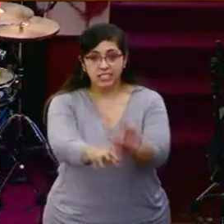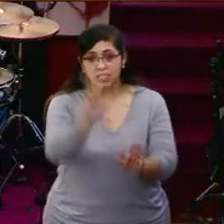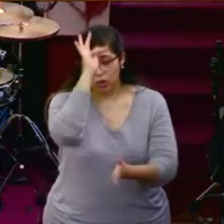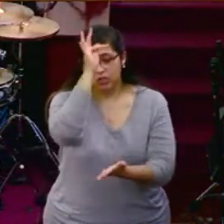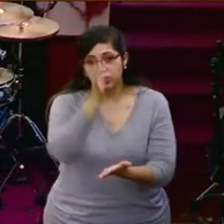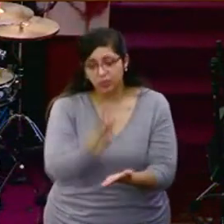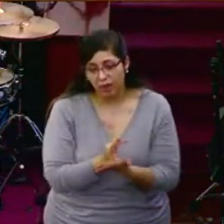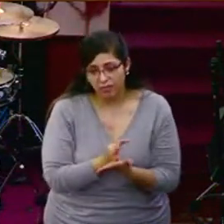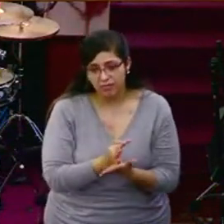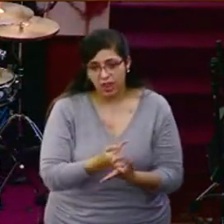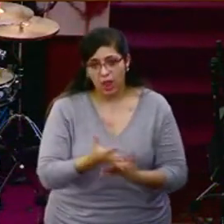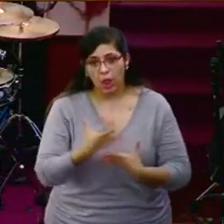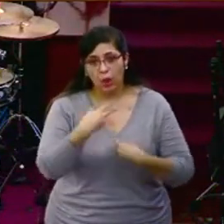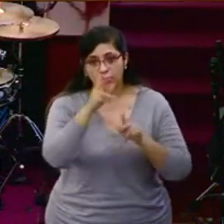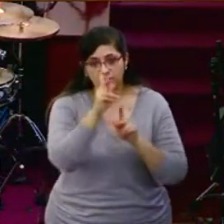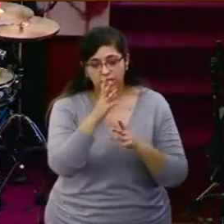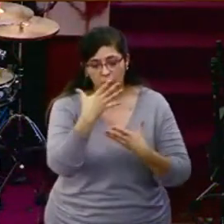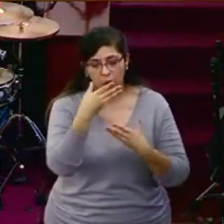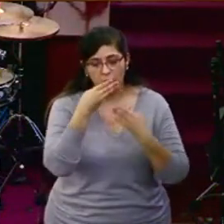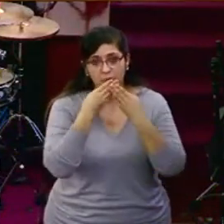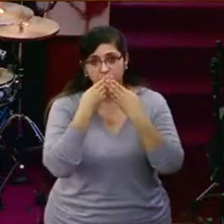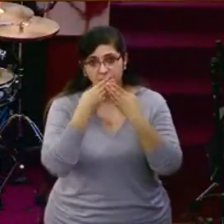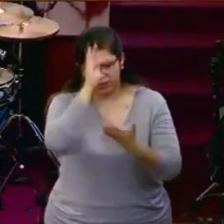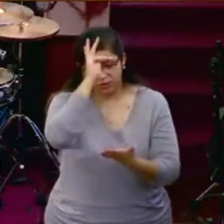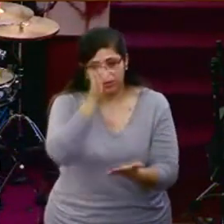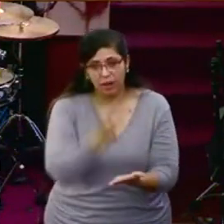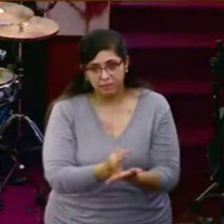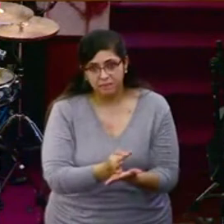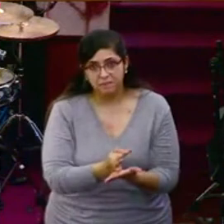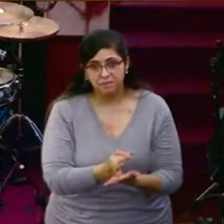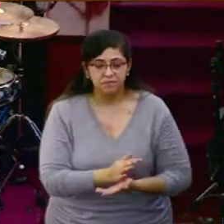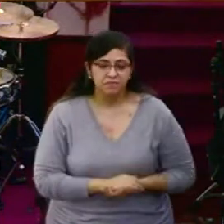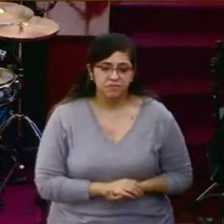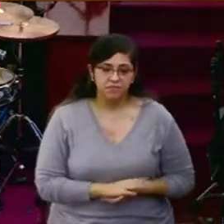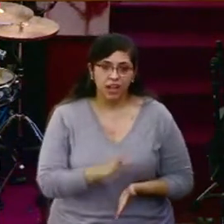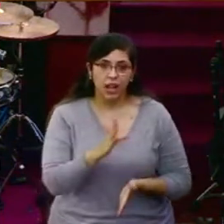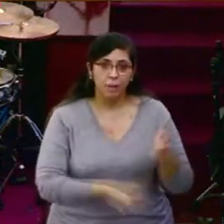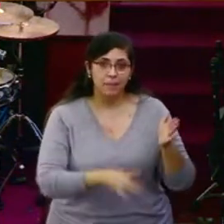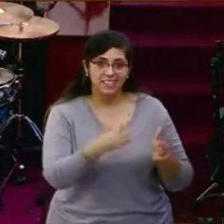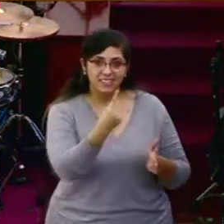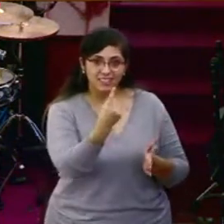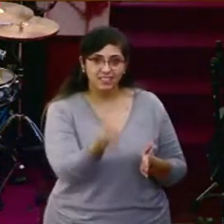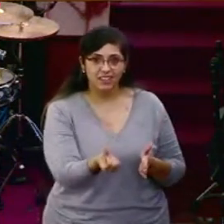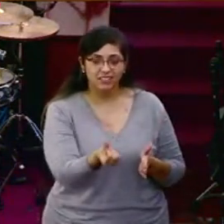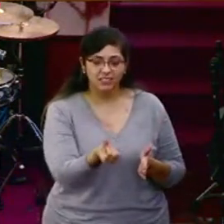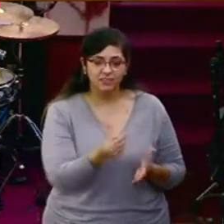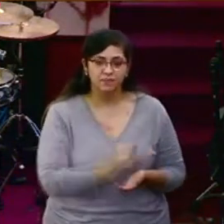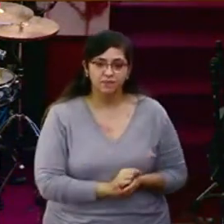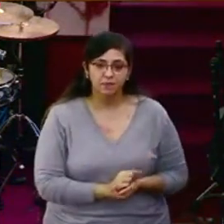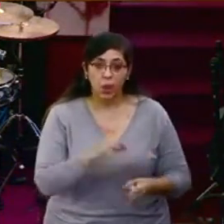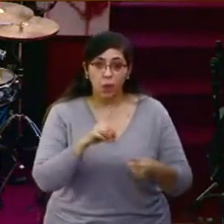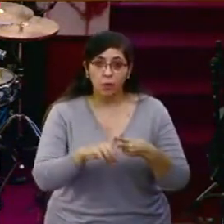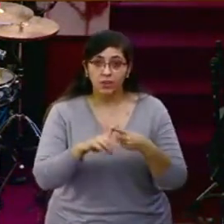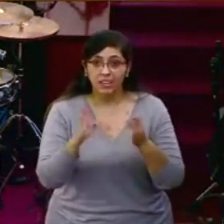sobre isso é a confissão de fé de westminster no capítulo 16 quando fala de condições que os